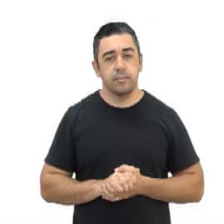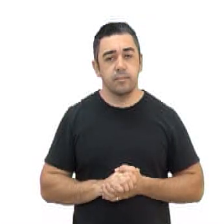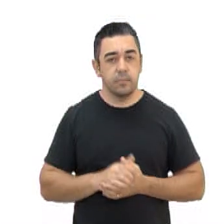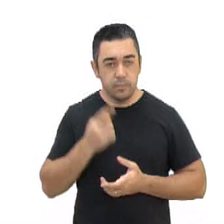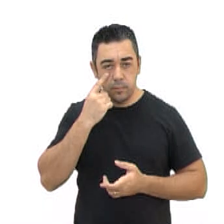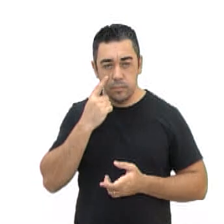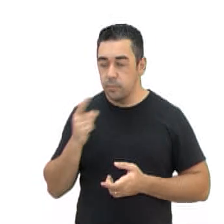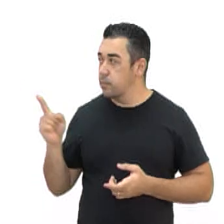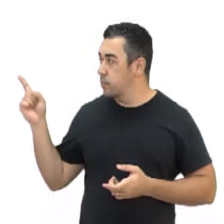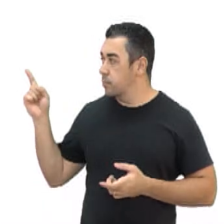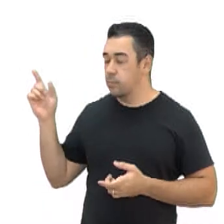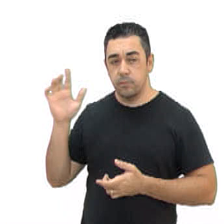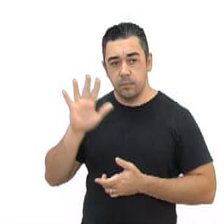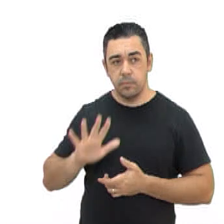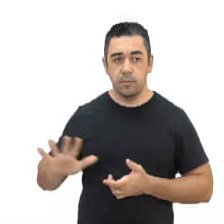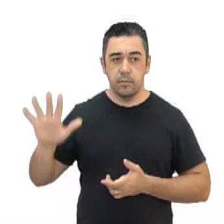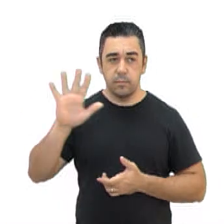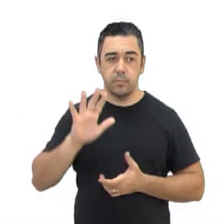Observem essa imagem.